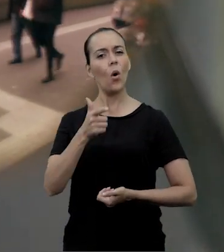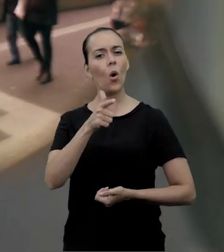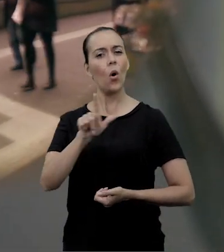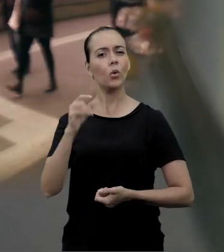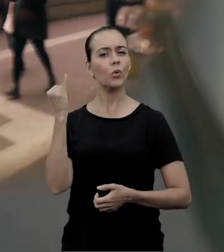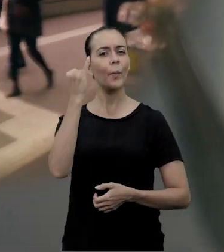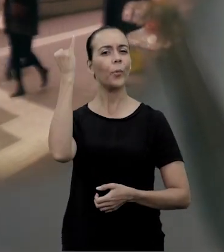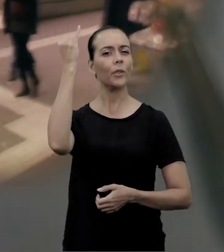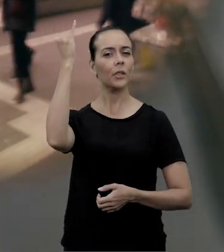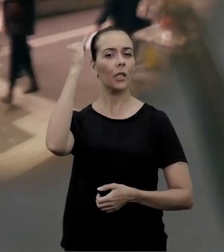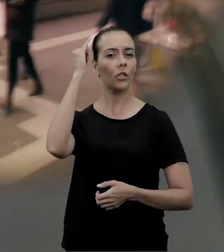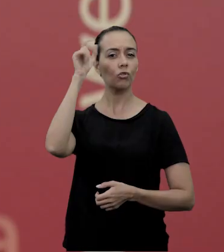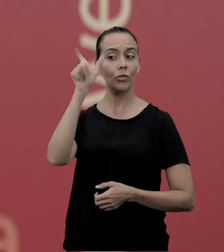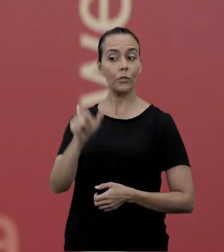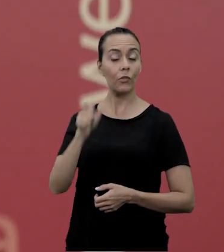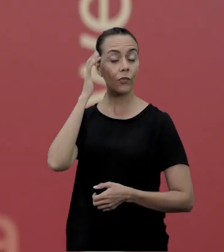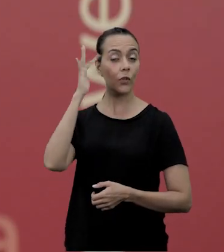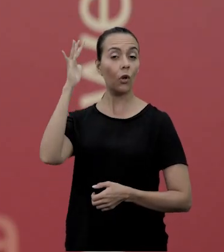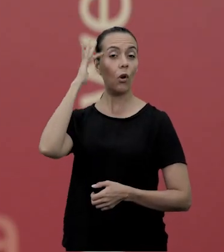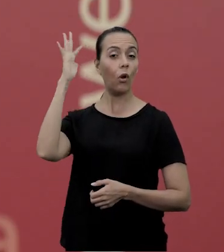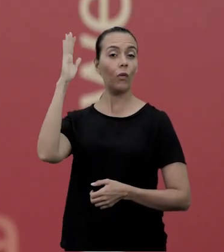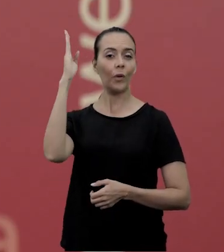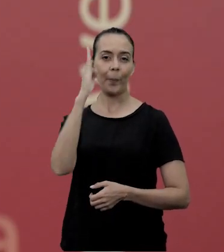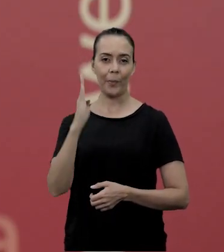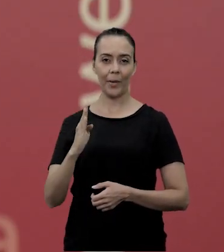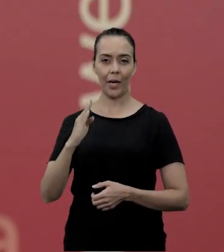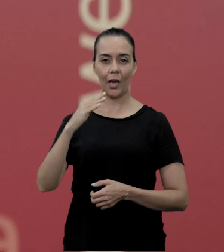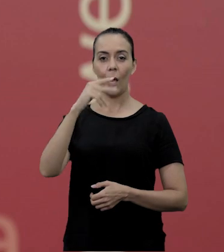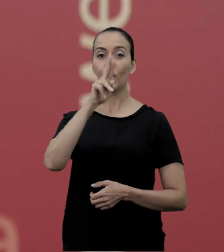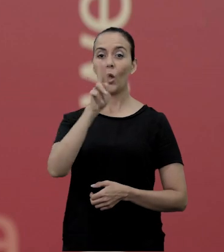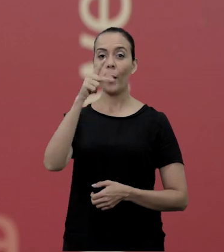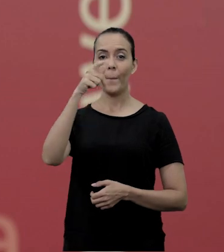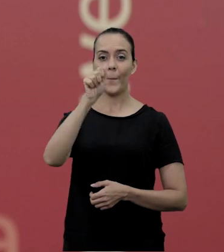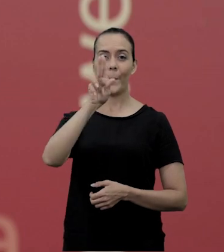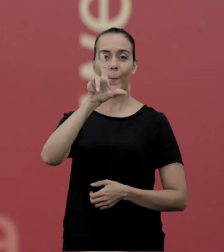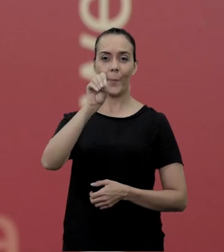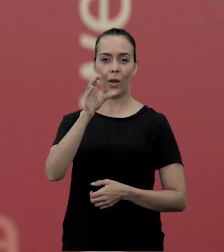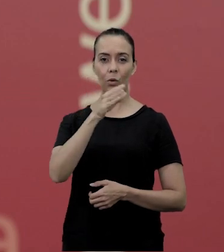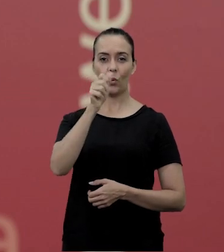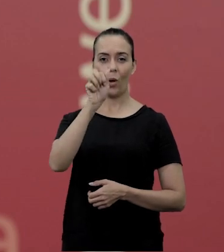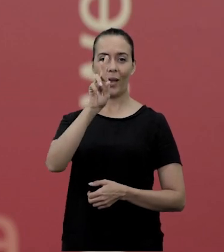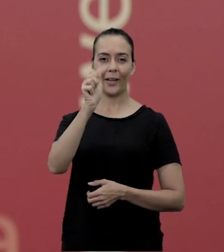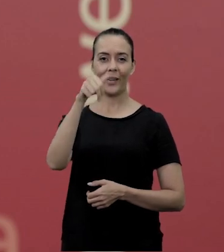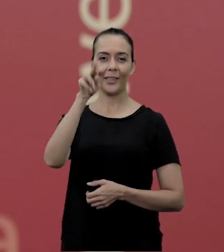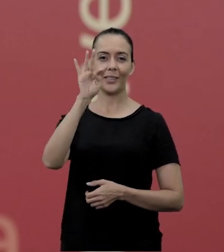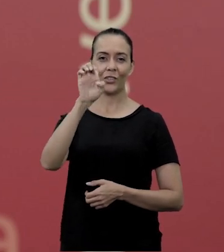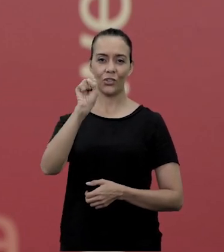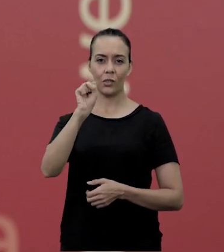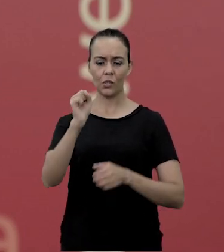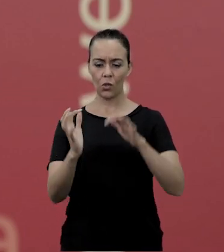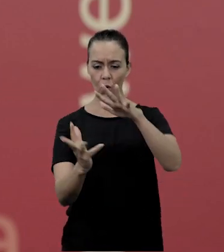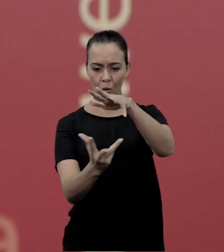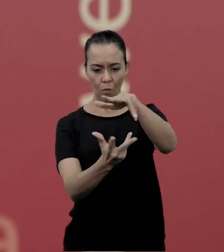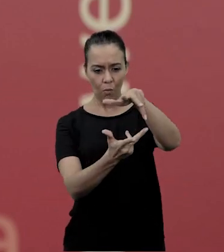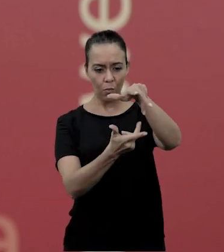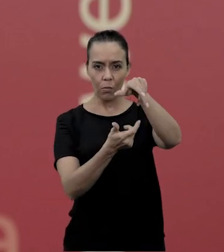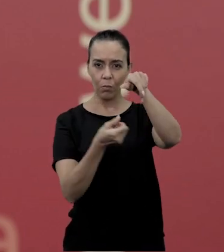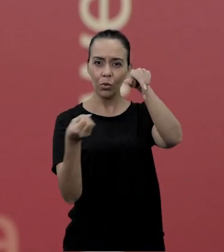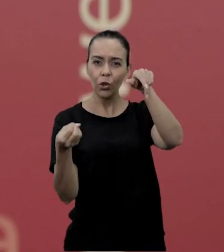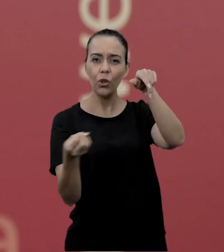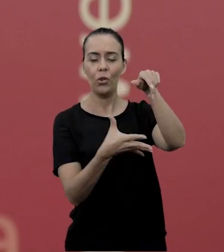Outro importante filósofo, mas esse brasileiro, Paulo Arantes, no Novo Tempo do Mundo, vai dizer o